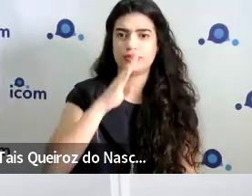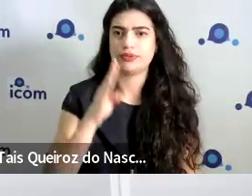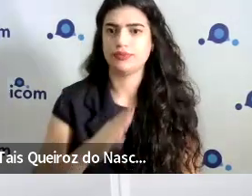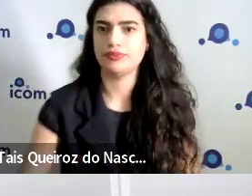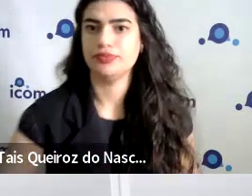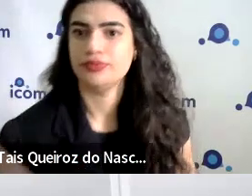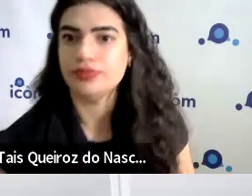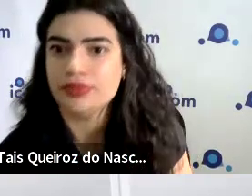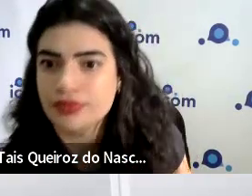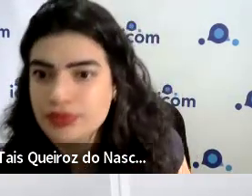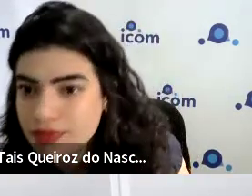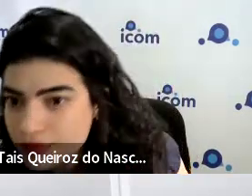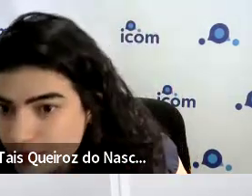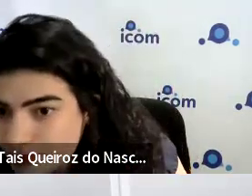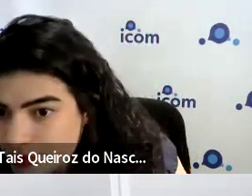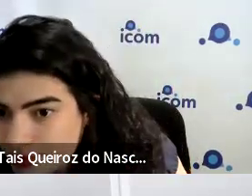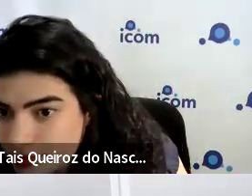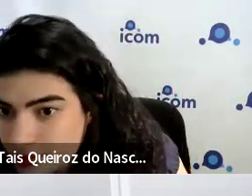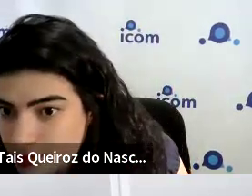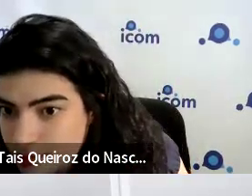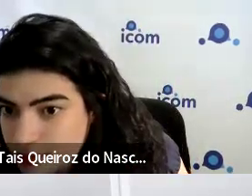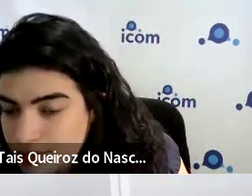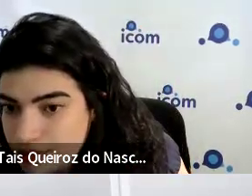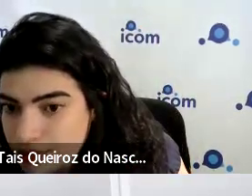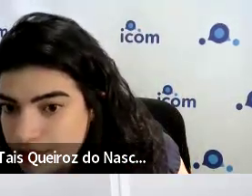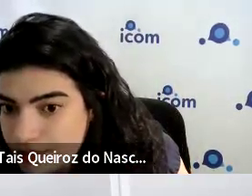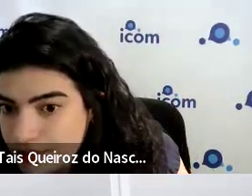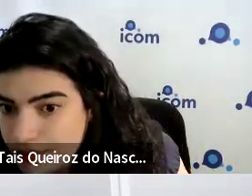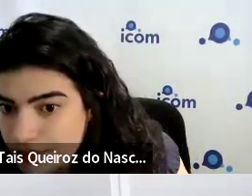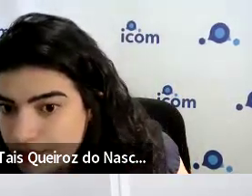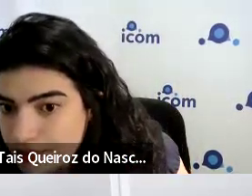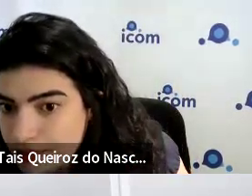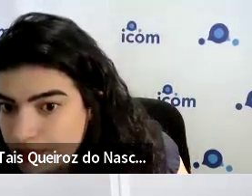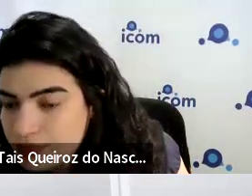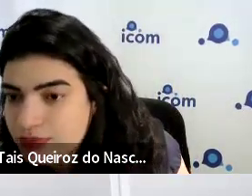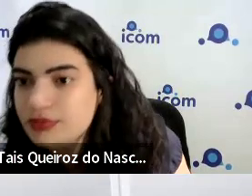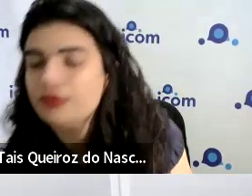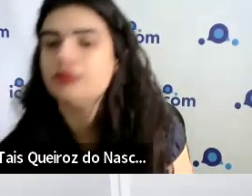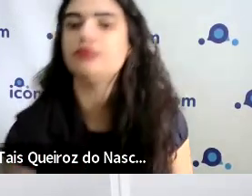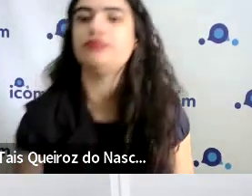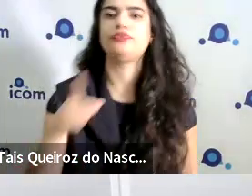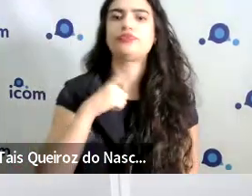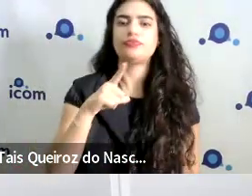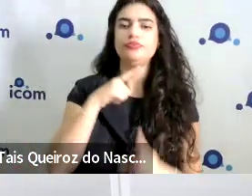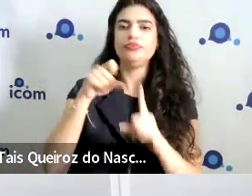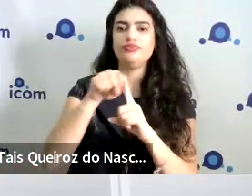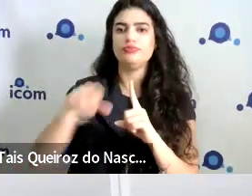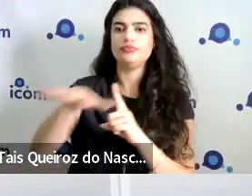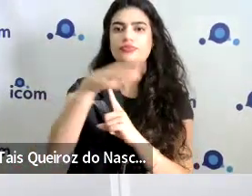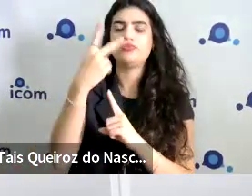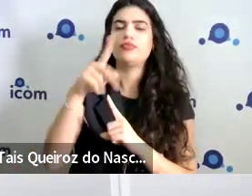essa obrigação, né, de ter esse, contribuir com a sociedade para o financiamento do Estado,